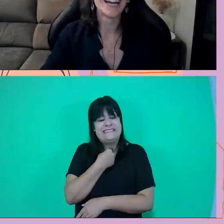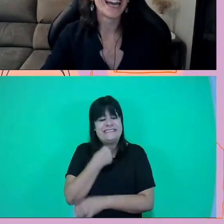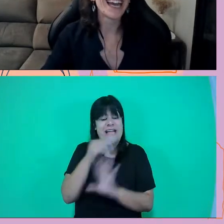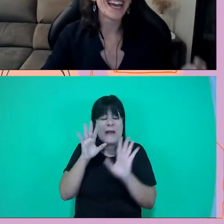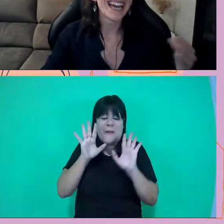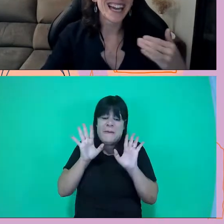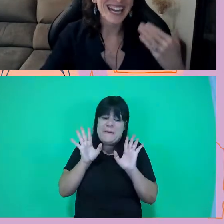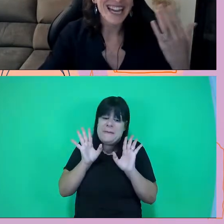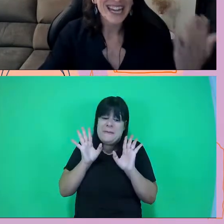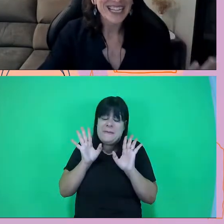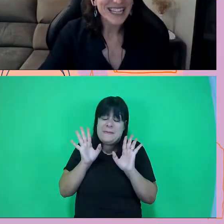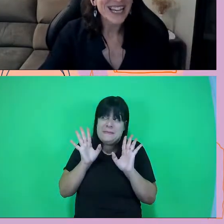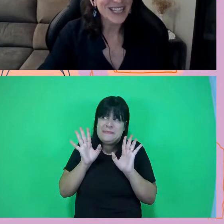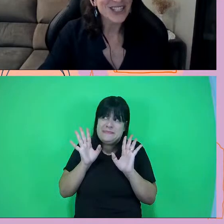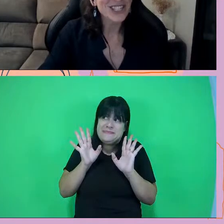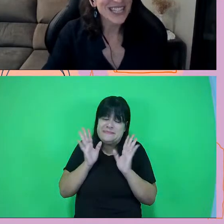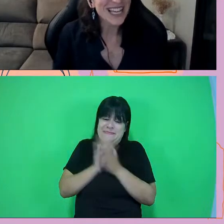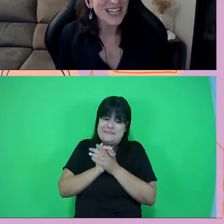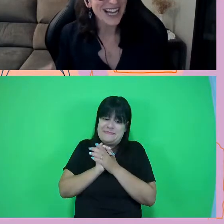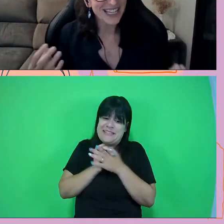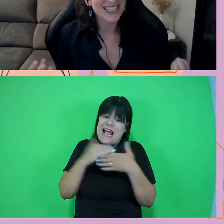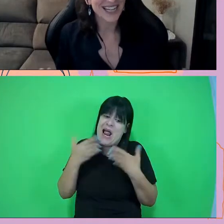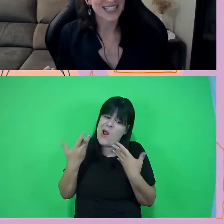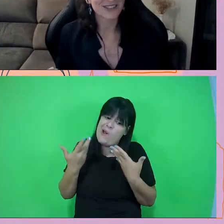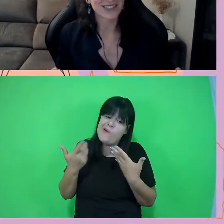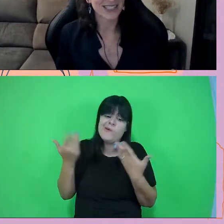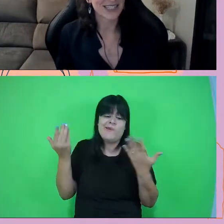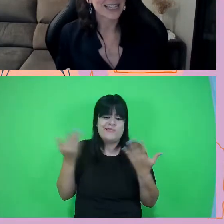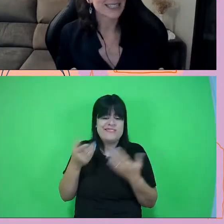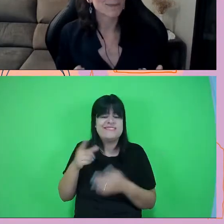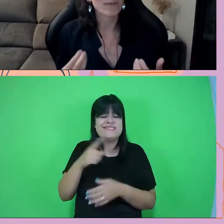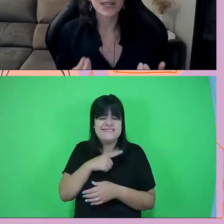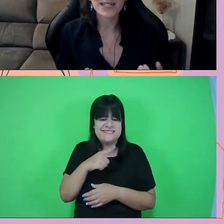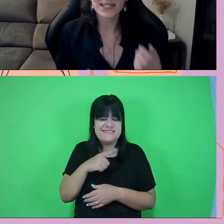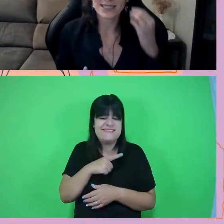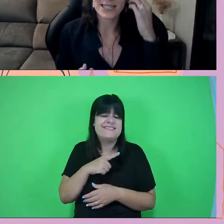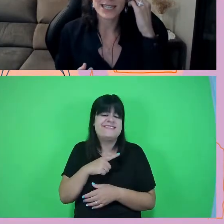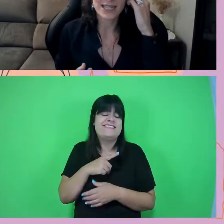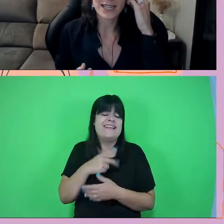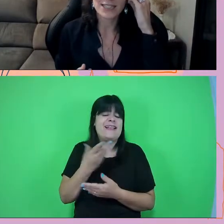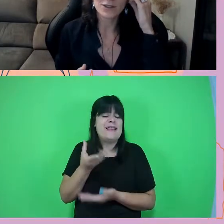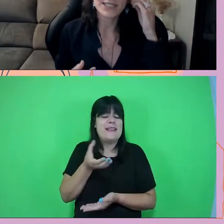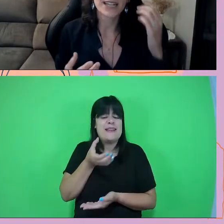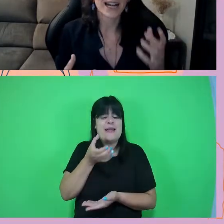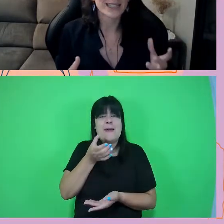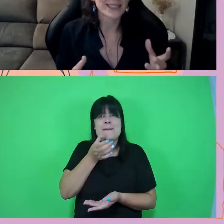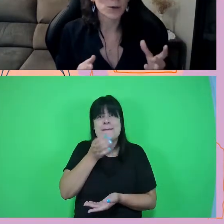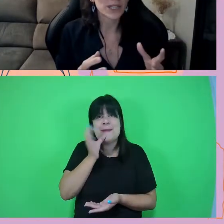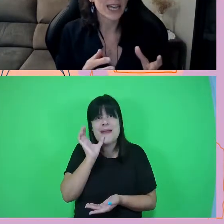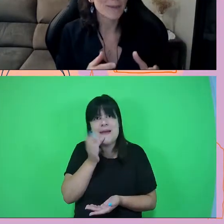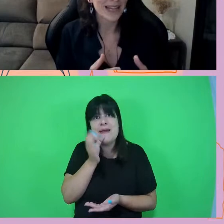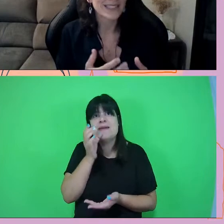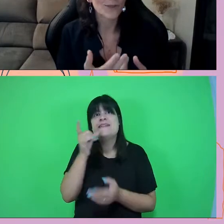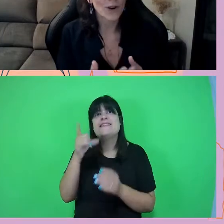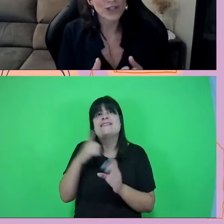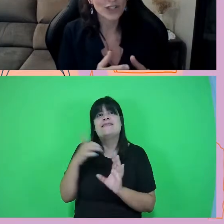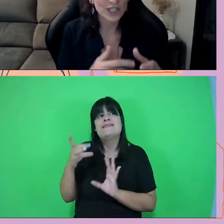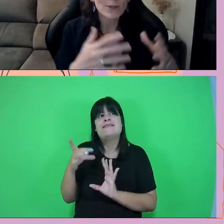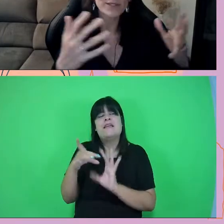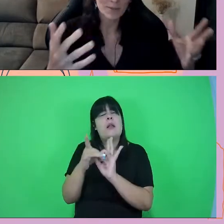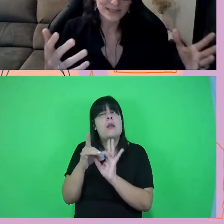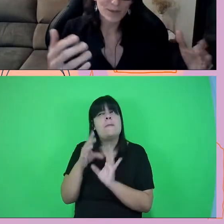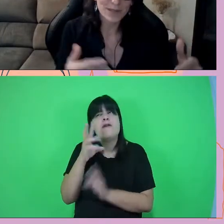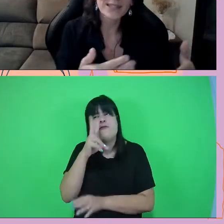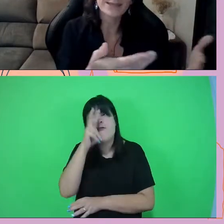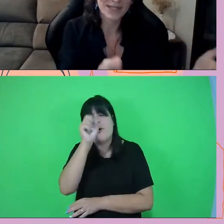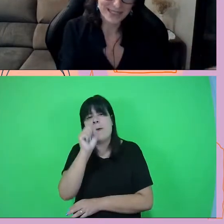mas a gente tem ainda isso, assim, né, das bebidas serem associadas, né, o que é mais forte, acho que